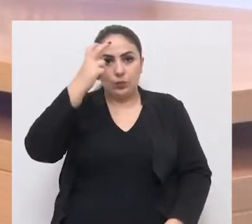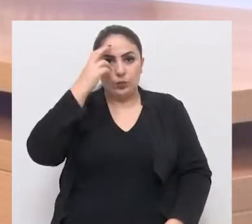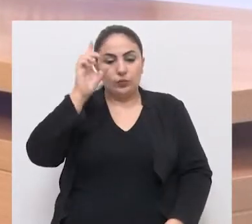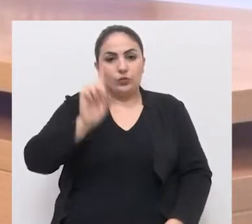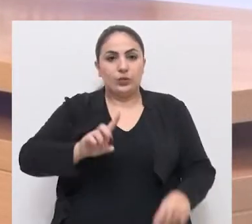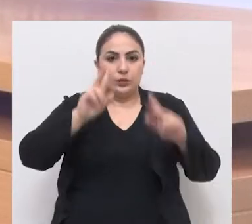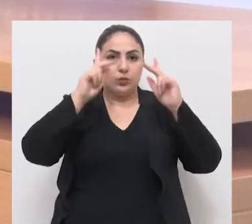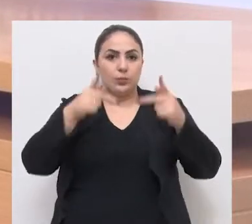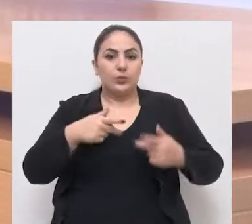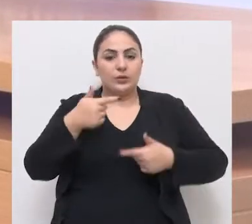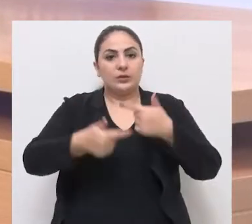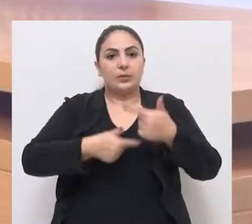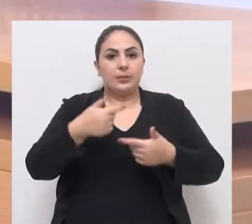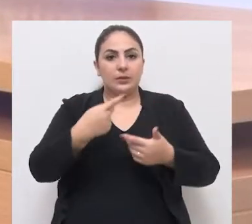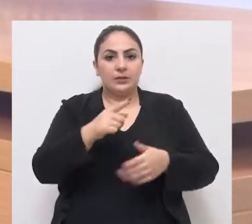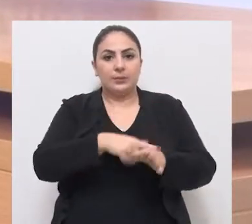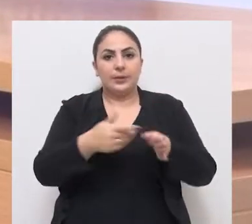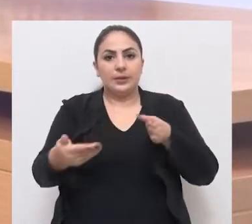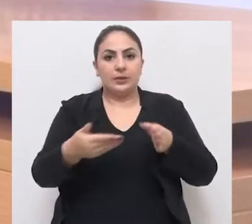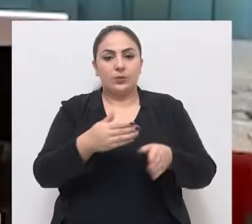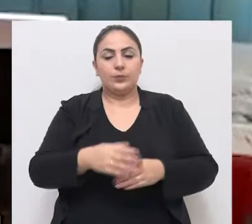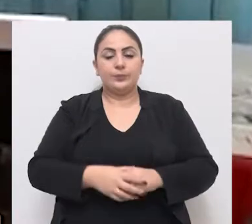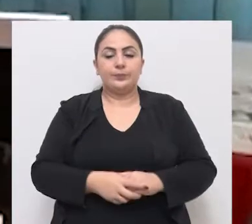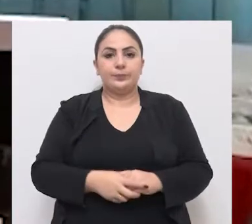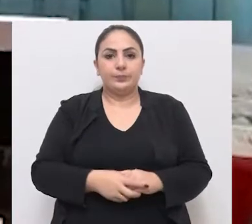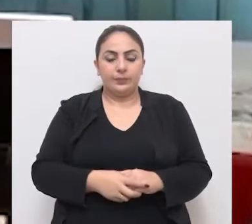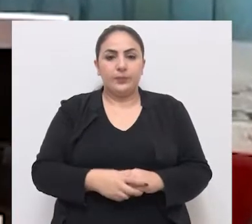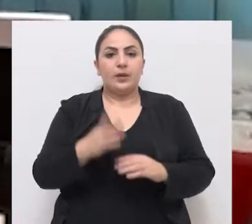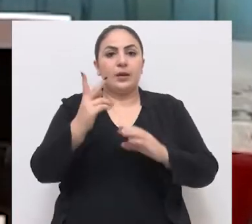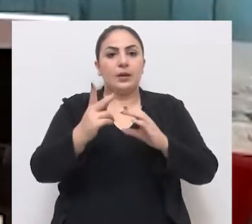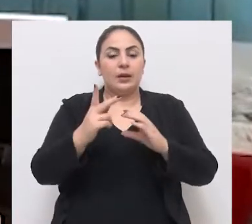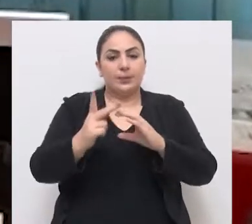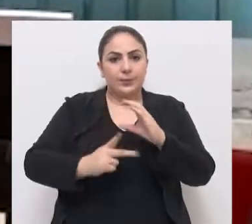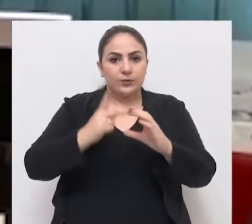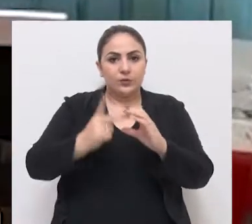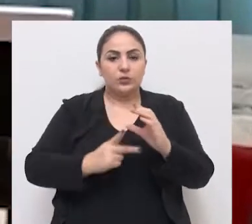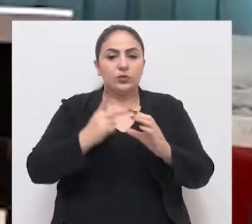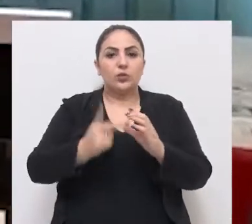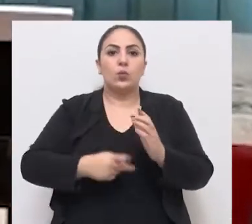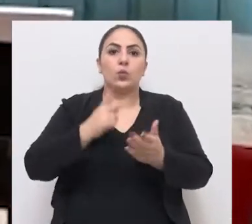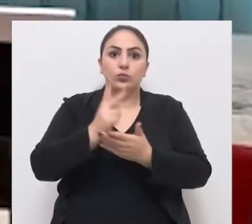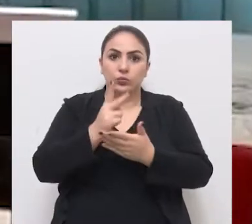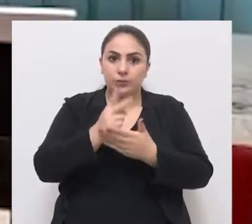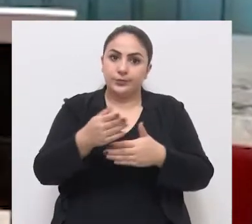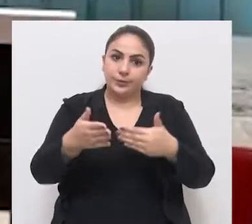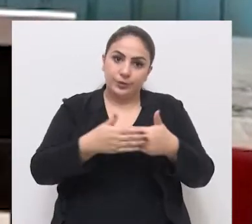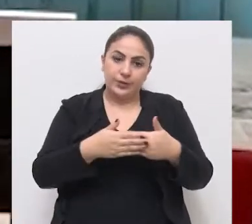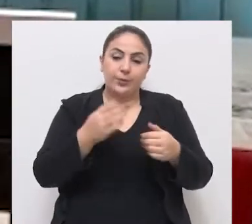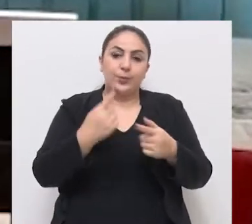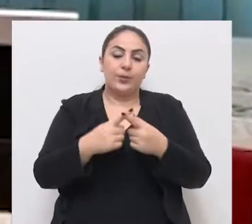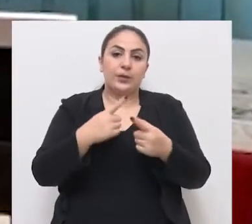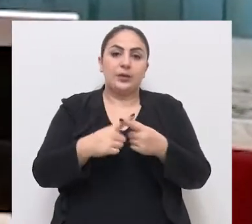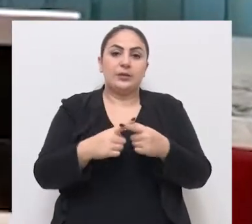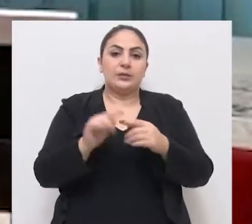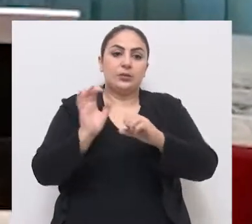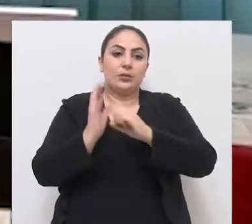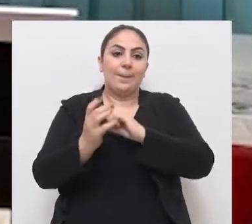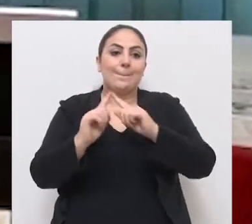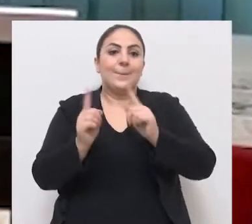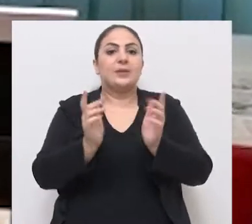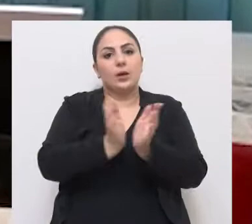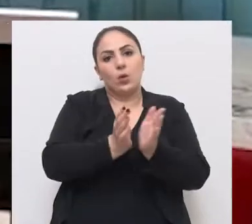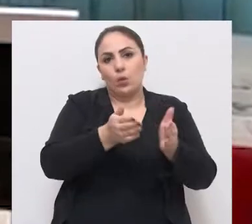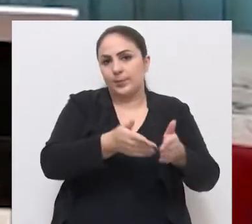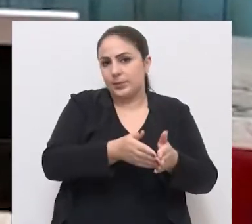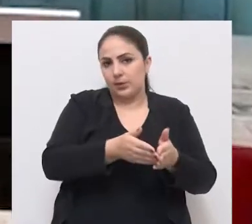Humanos sobre o trabalho neste período. A Câmara continua fechada, né, por causa da pandemia, mas